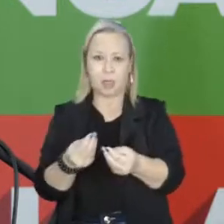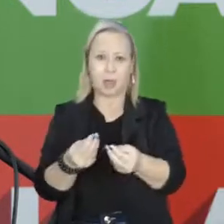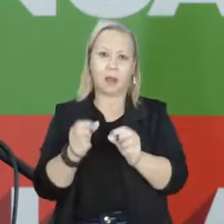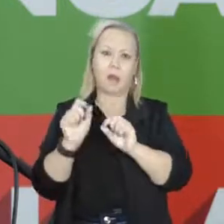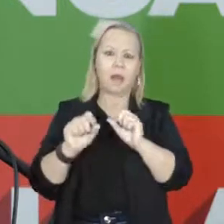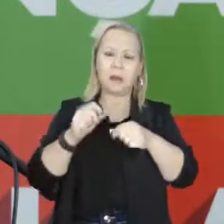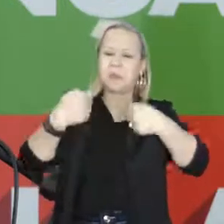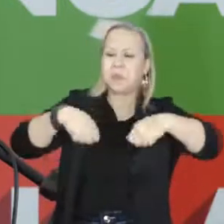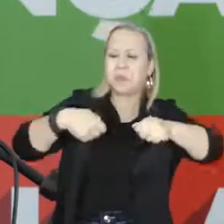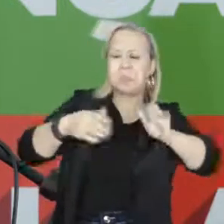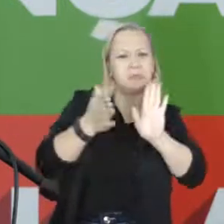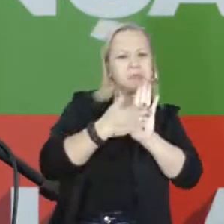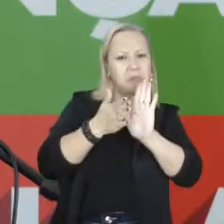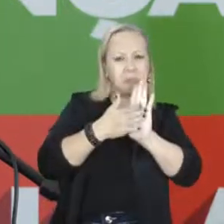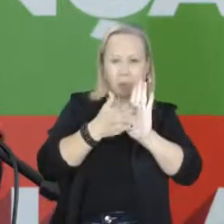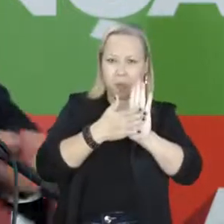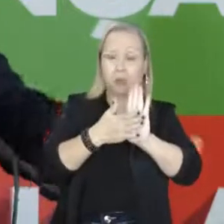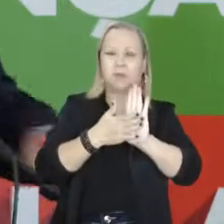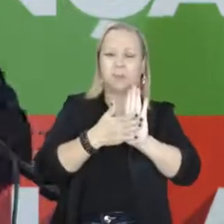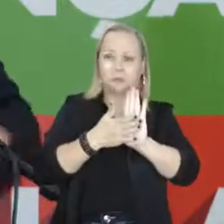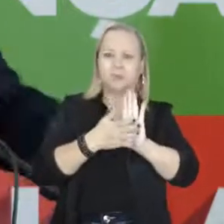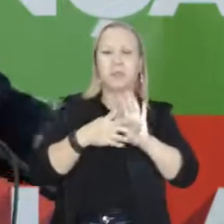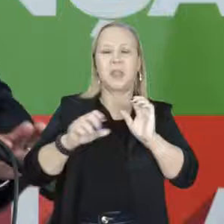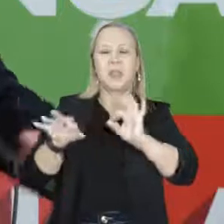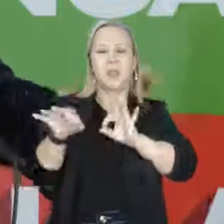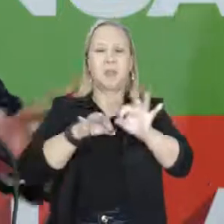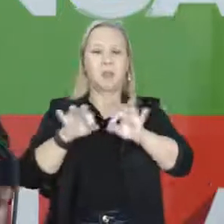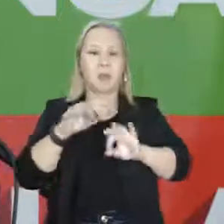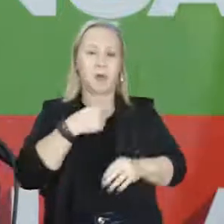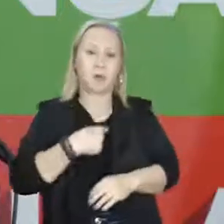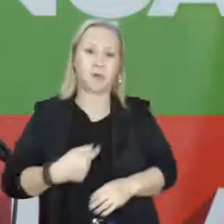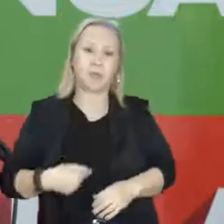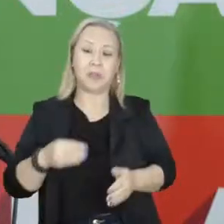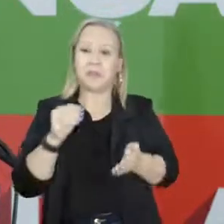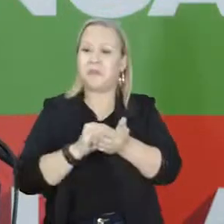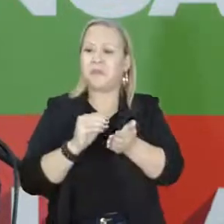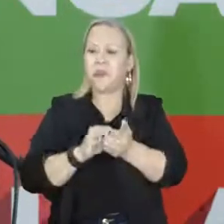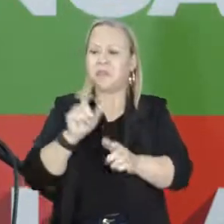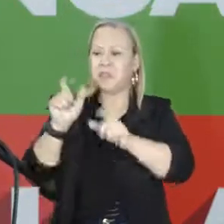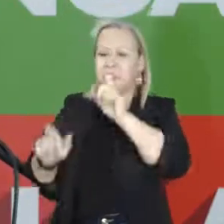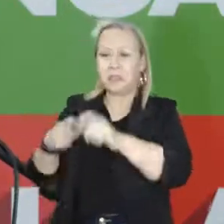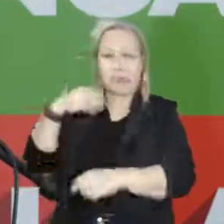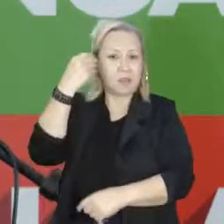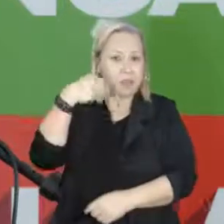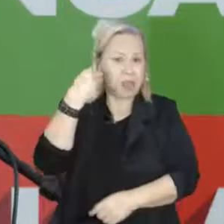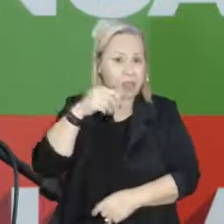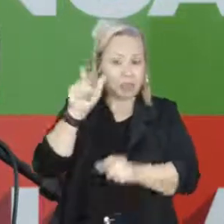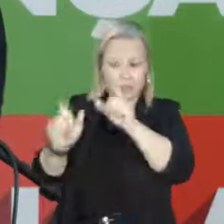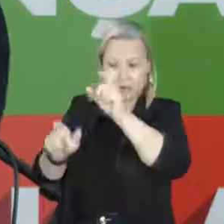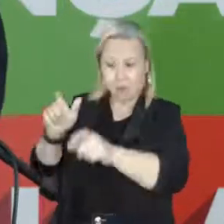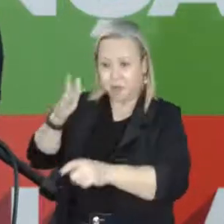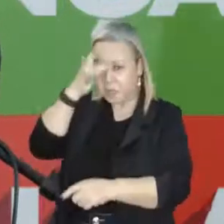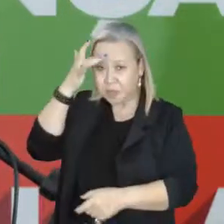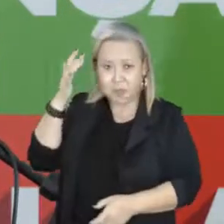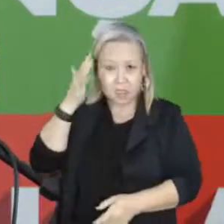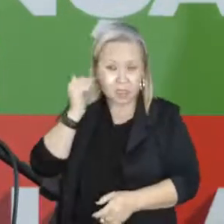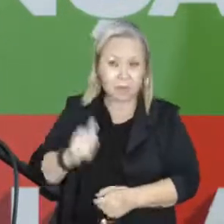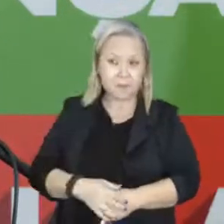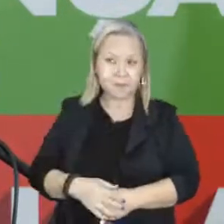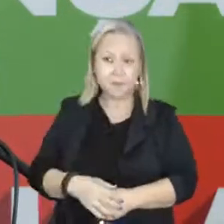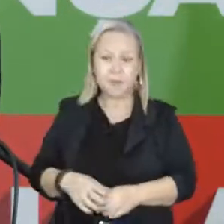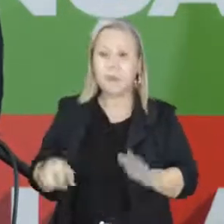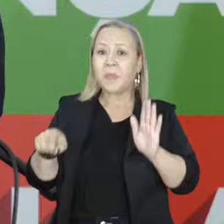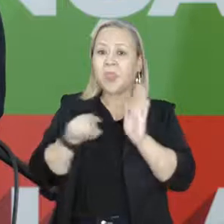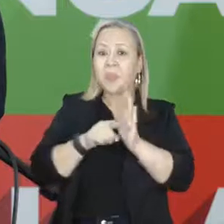propostas. Aí a gente vai montar o governo. O que não falta aqui é experiência. Eu falo sempre, o menos experiente é o Geraldo.